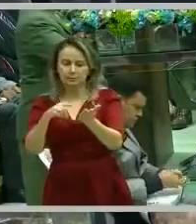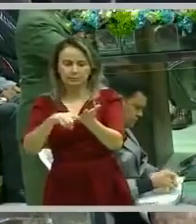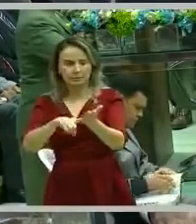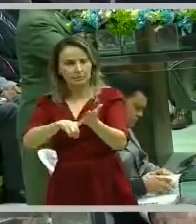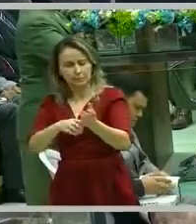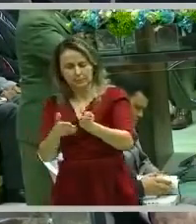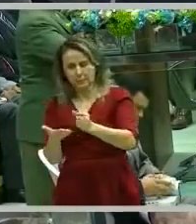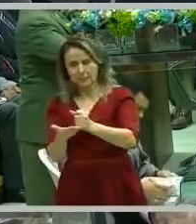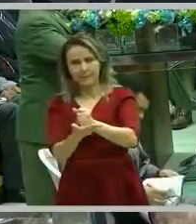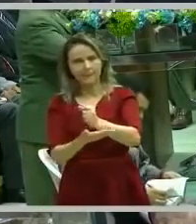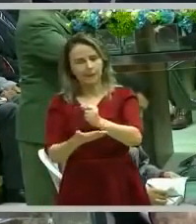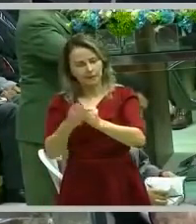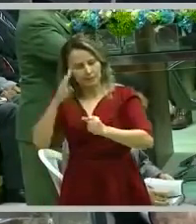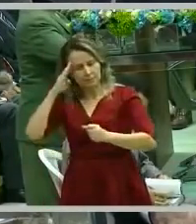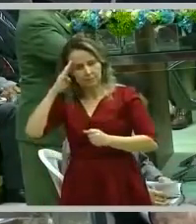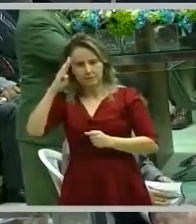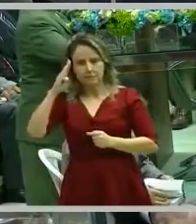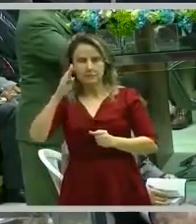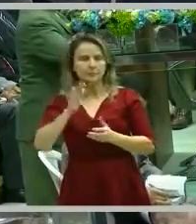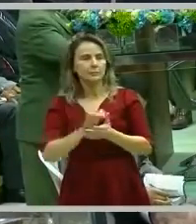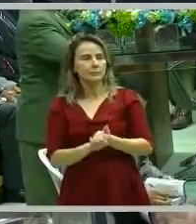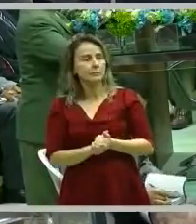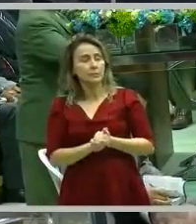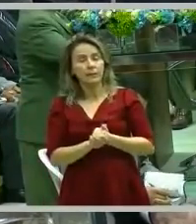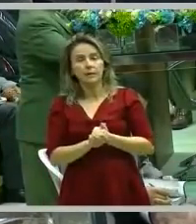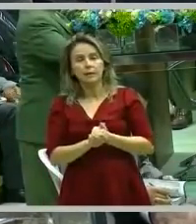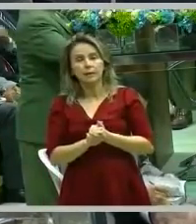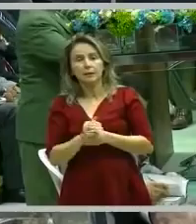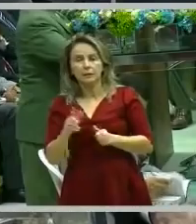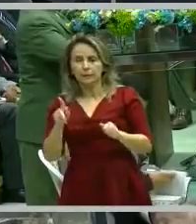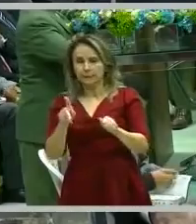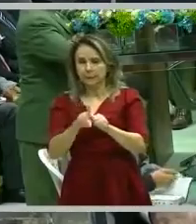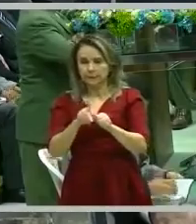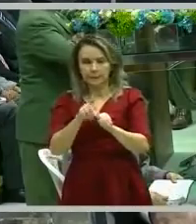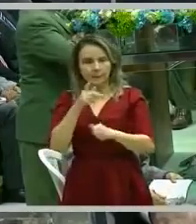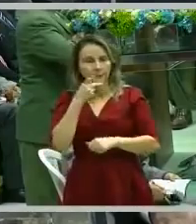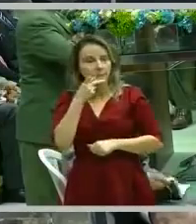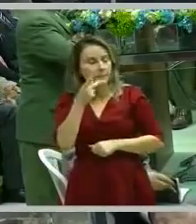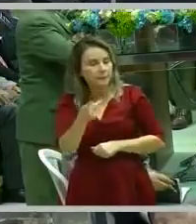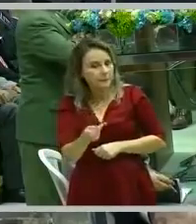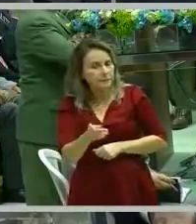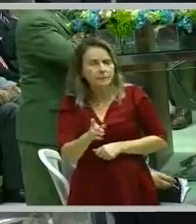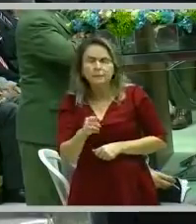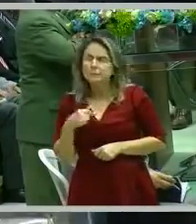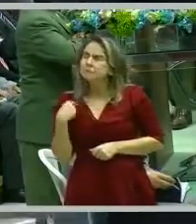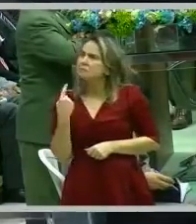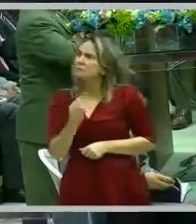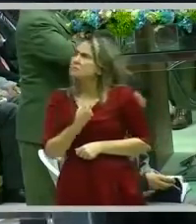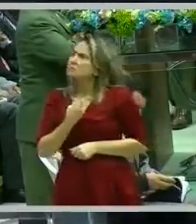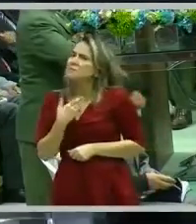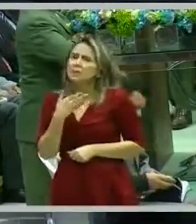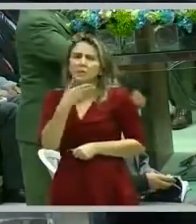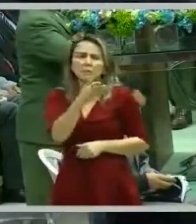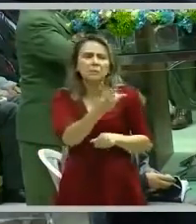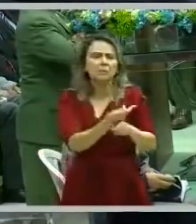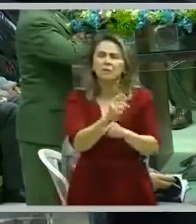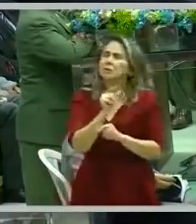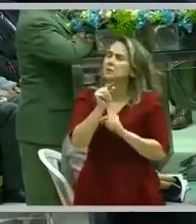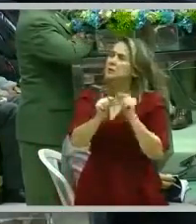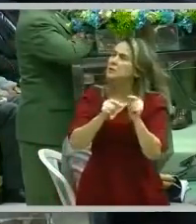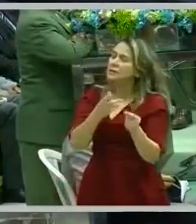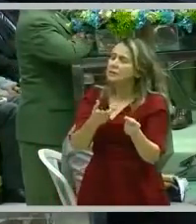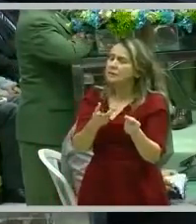de Deus. O apóstolo São Pedro disse, Senhor, para quem iremos nós? Tu tens